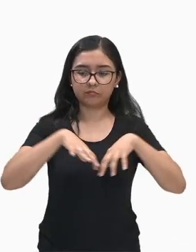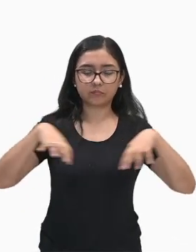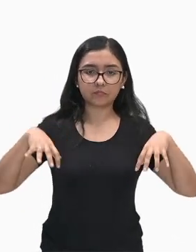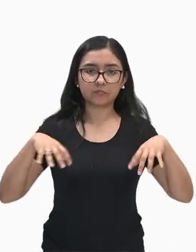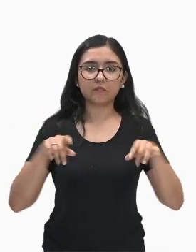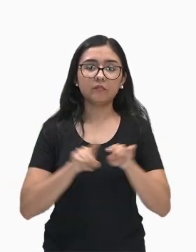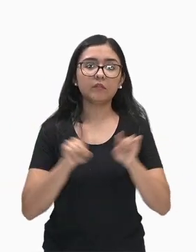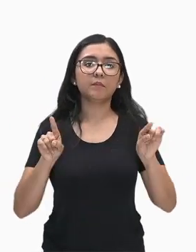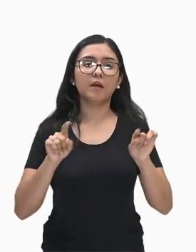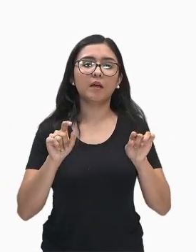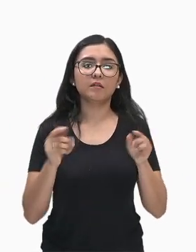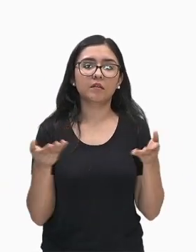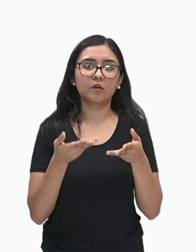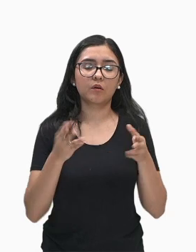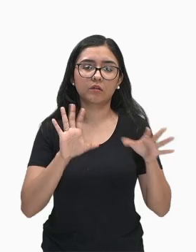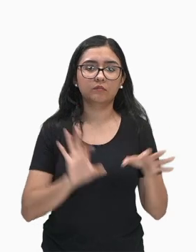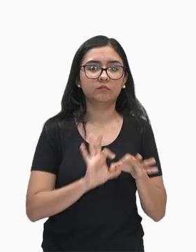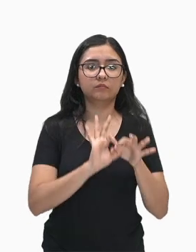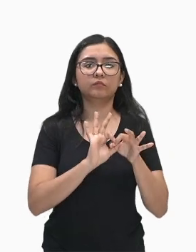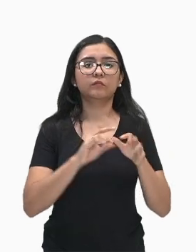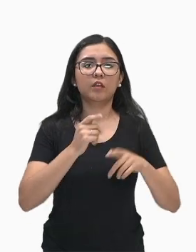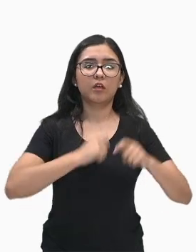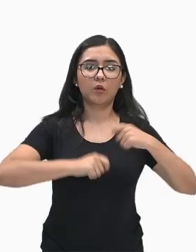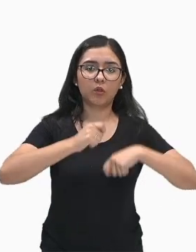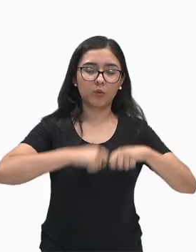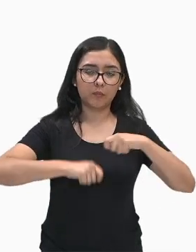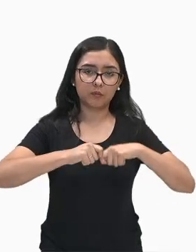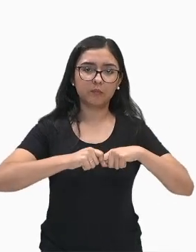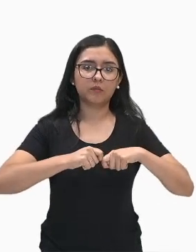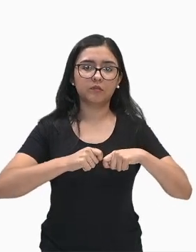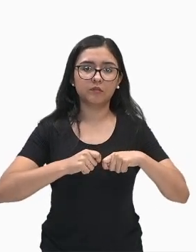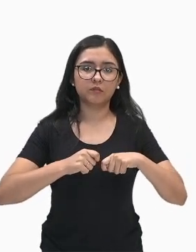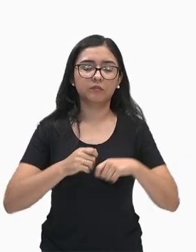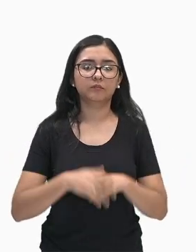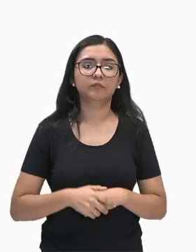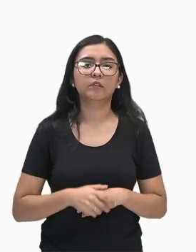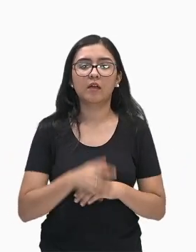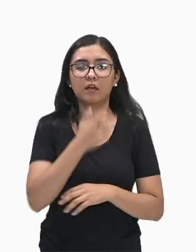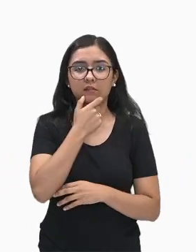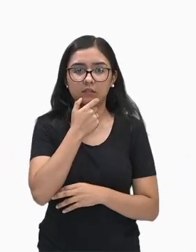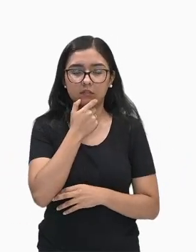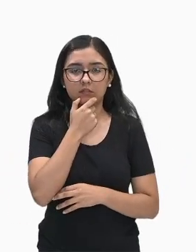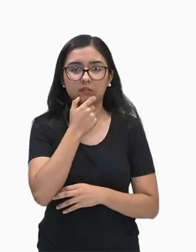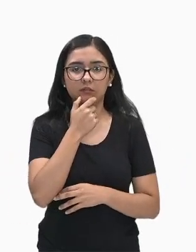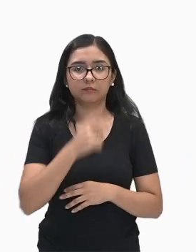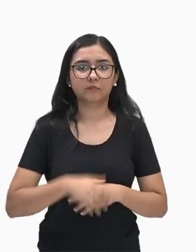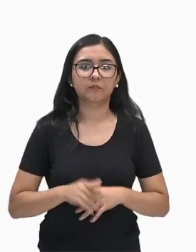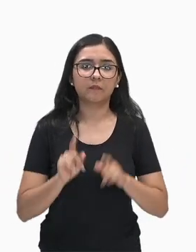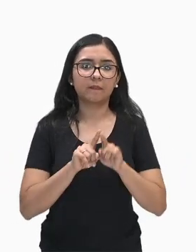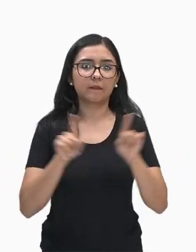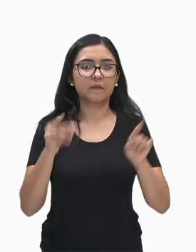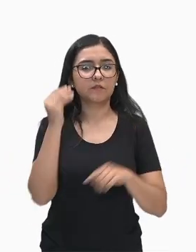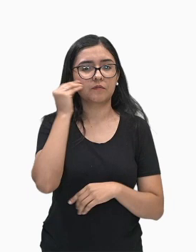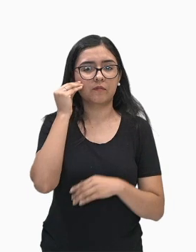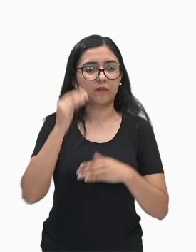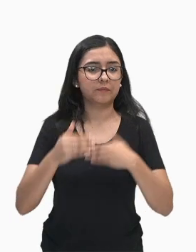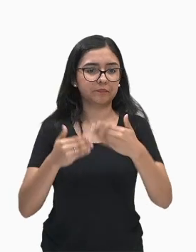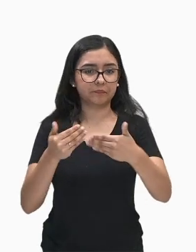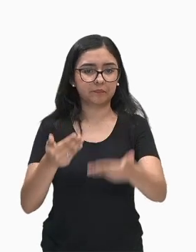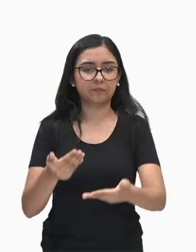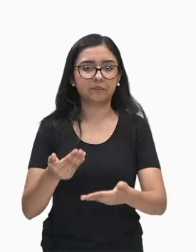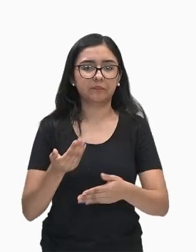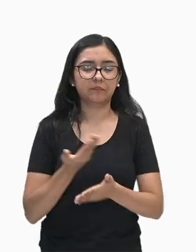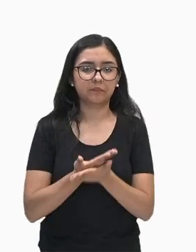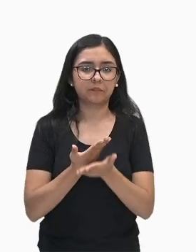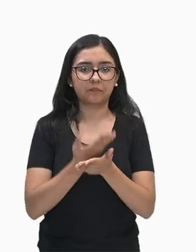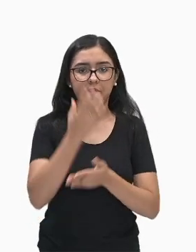ficar atrelado economicamente e dependente, né, da Inglaterra. Mas a gente vai ver isso aí no decorrer da nossa